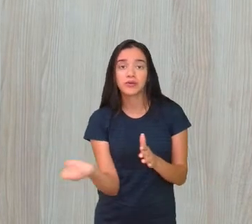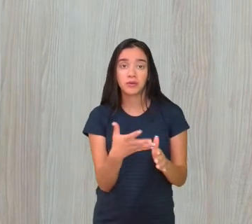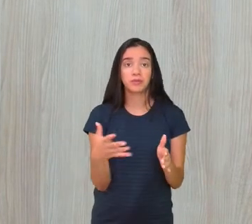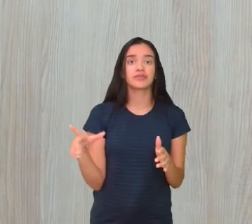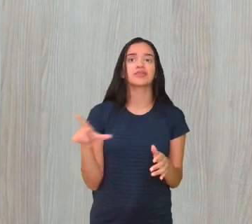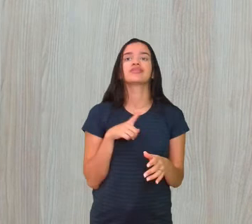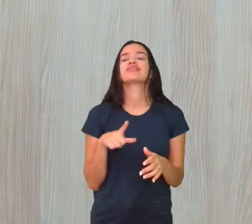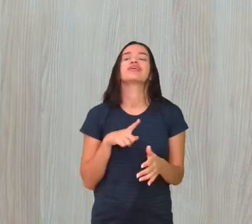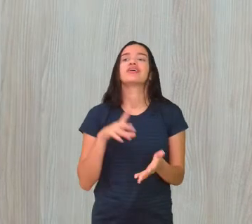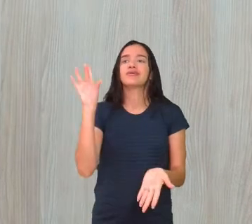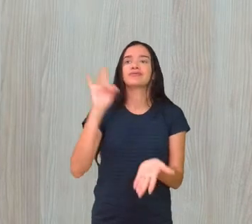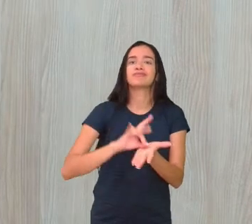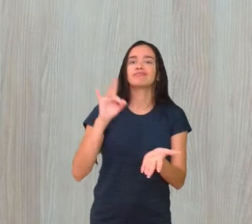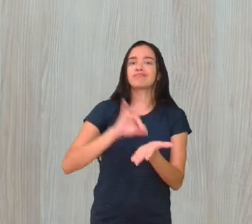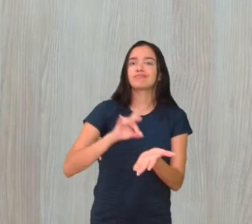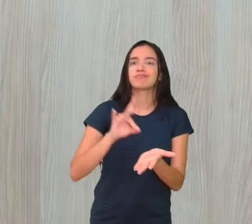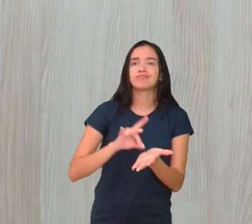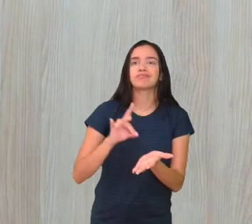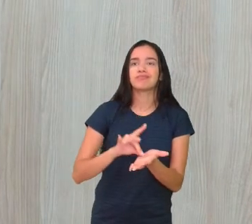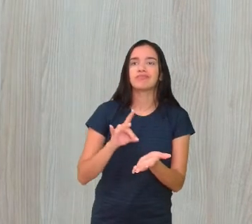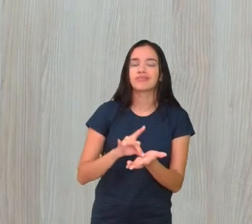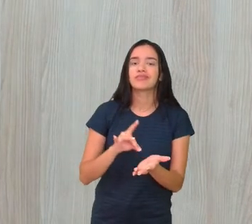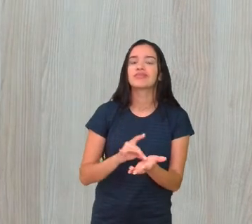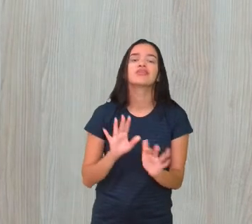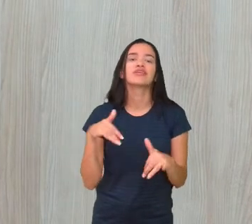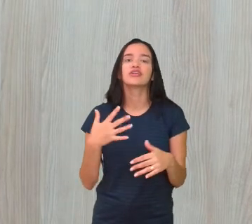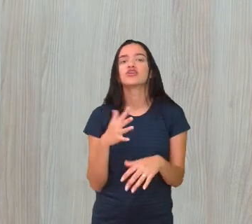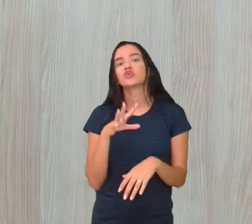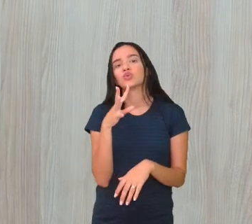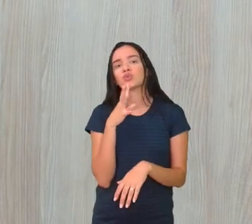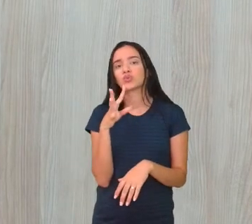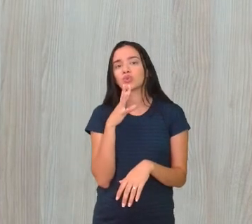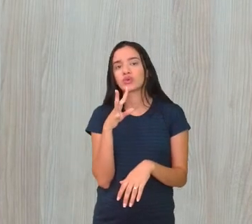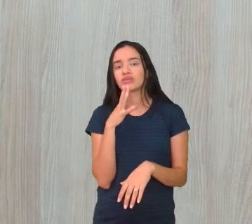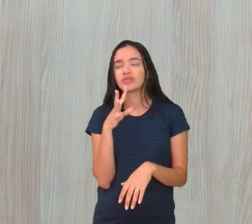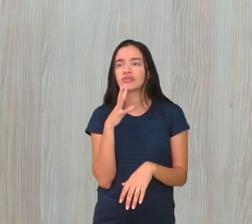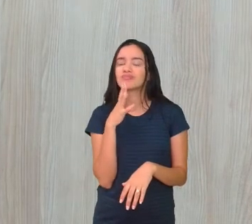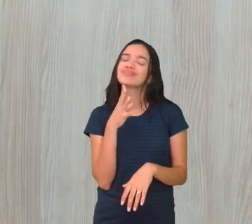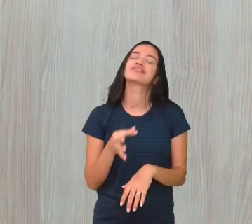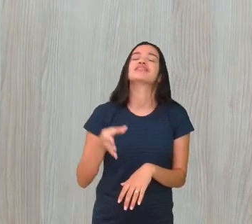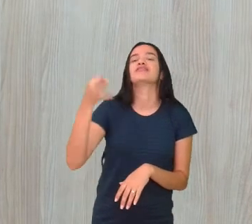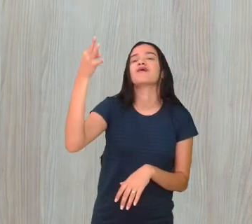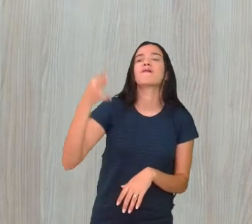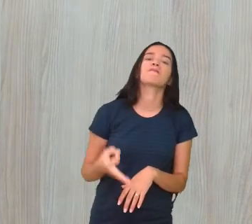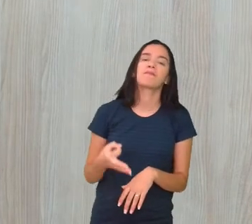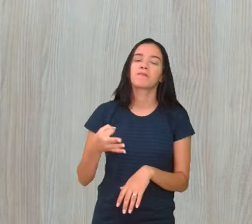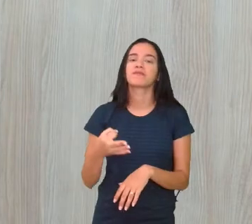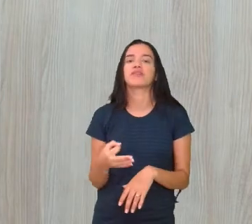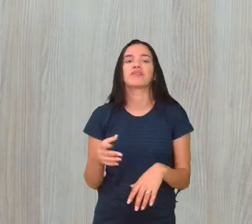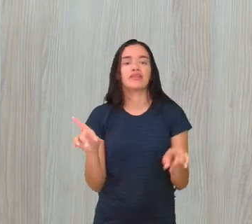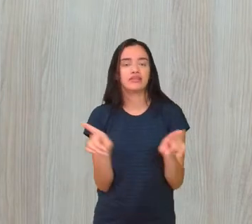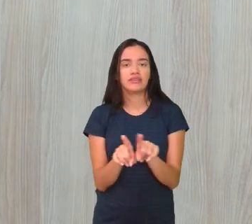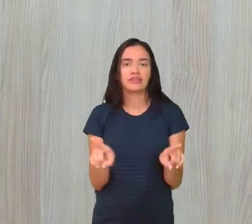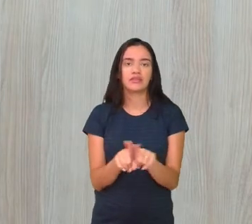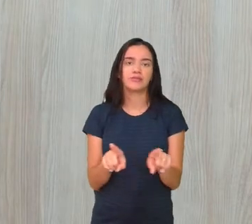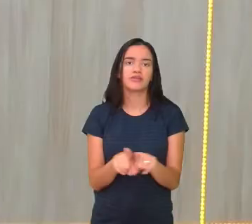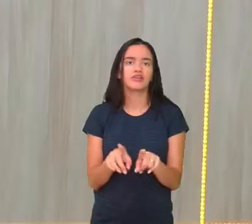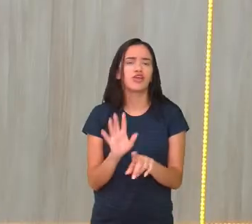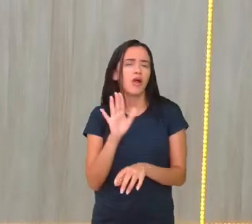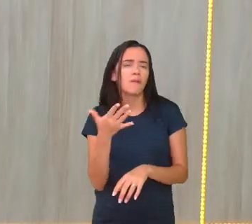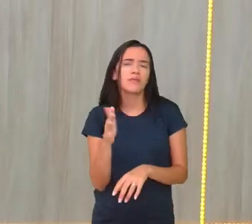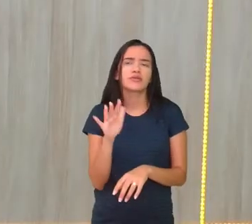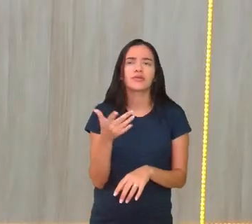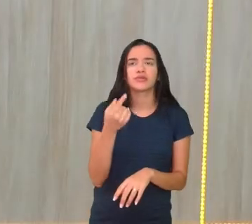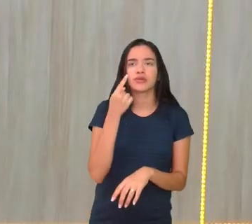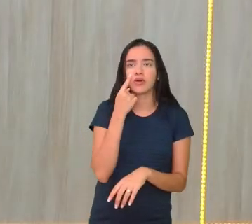tinham realmente, eram detentores desse conhecimento aí náutico, como estava. Exatamente. E é mais ou menos isso